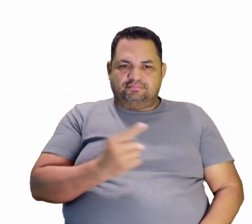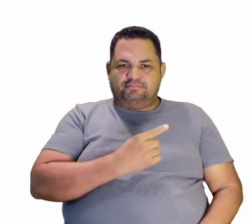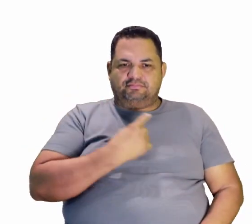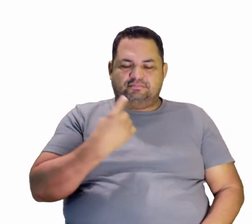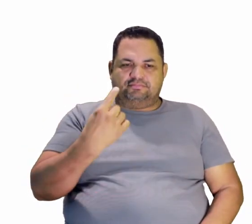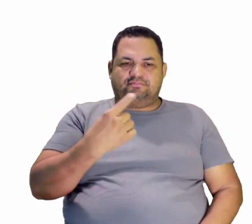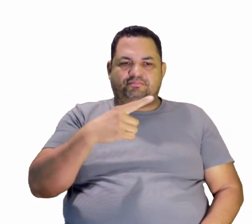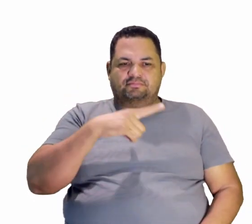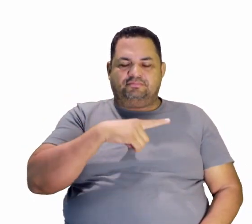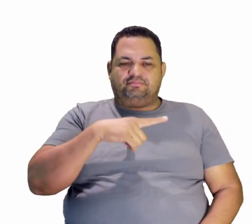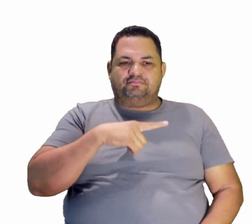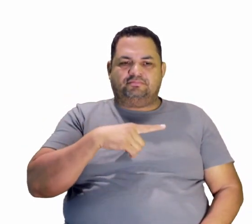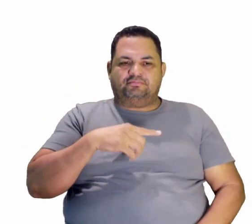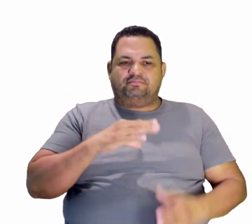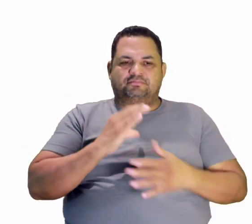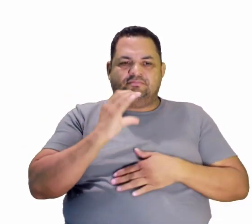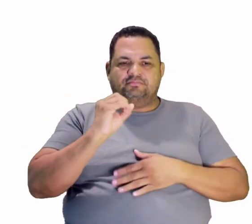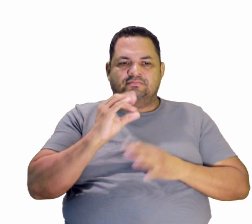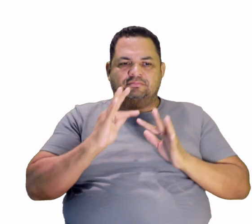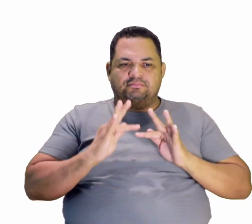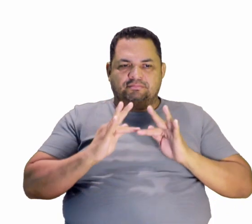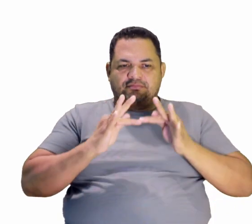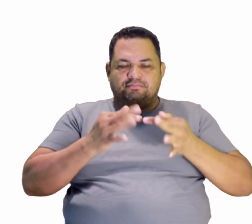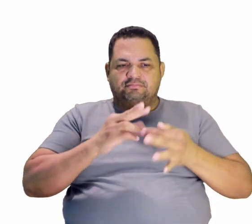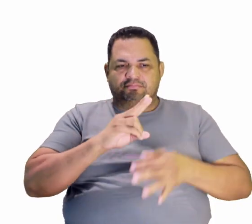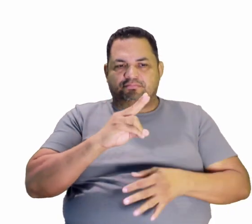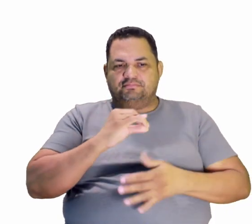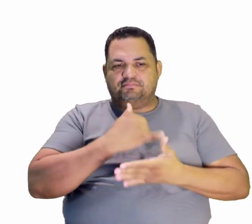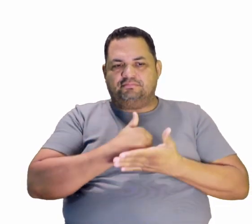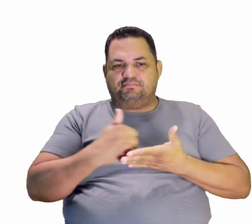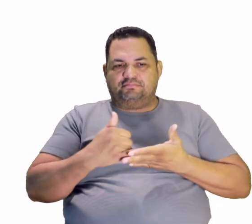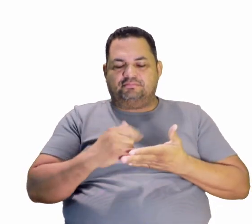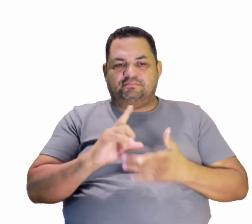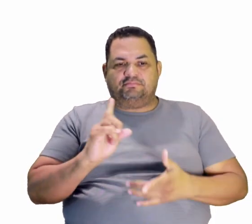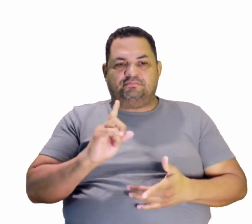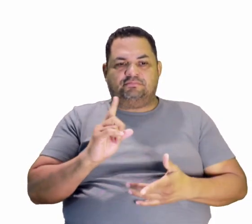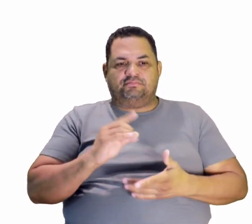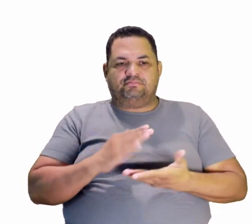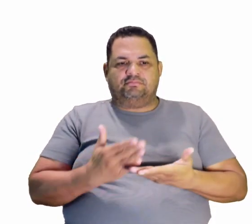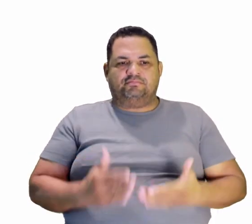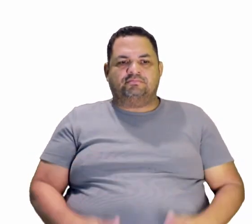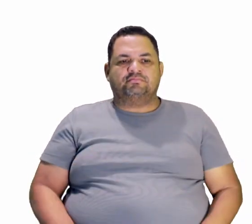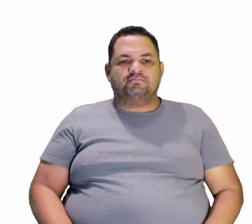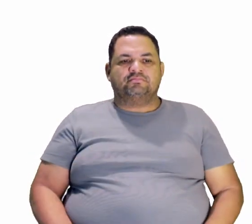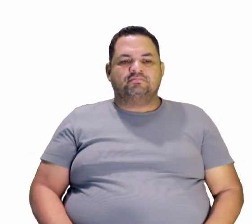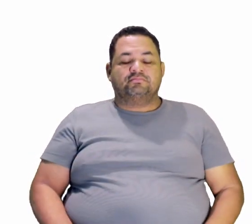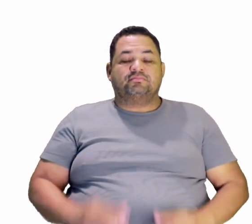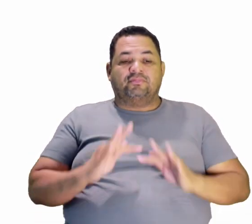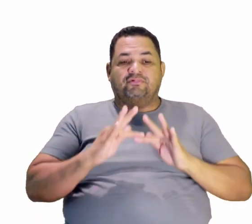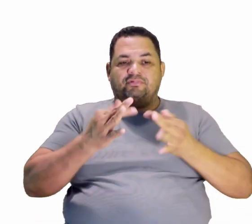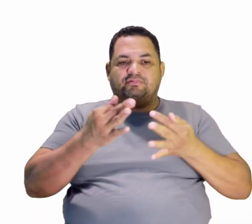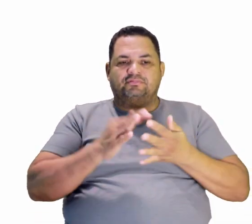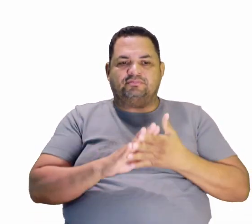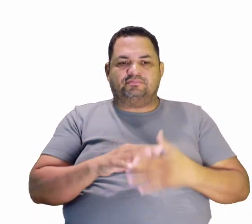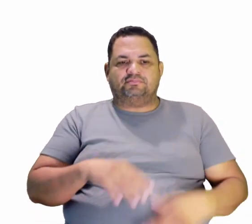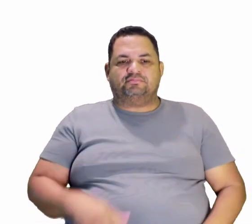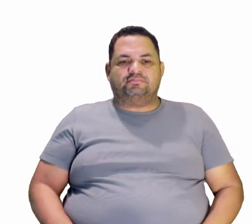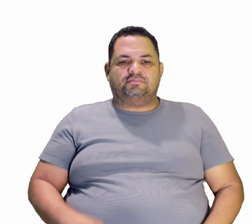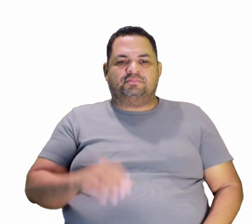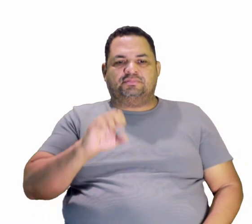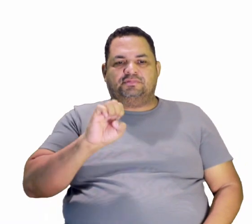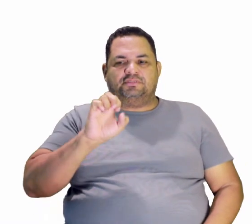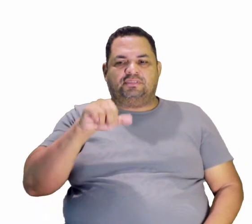que tem que zerar a velocidade final, mas não a inicial. A inicial, ela é o seno de 45